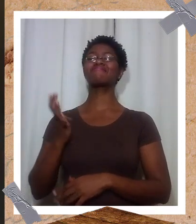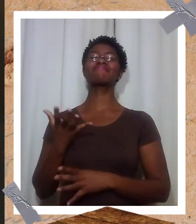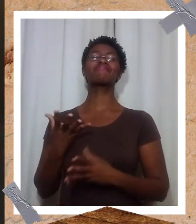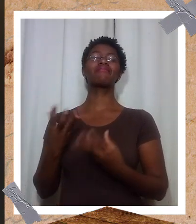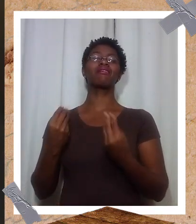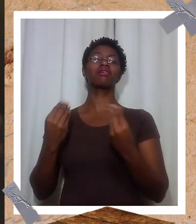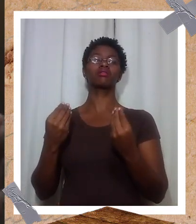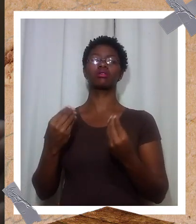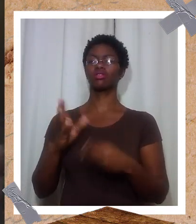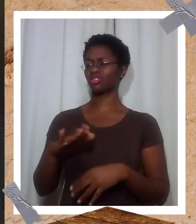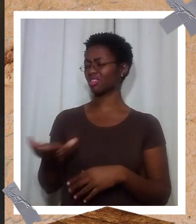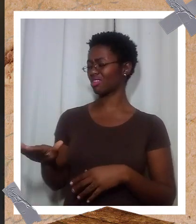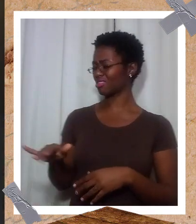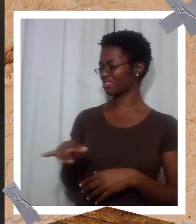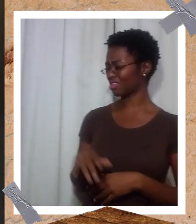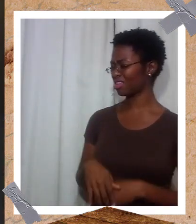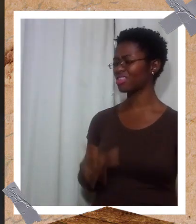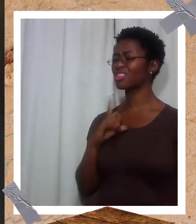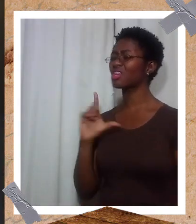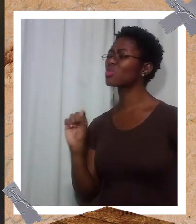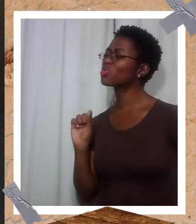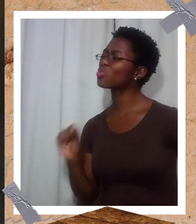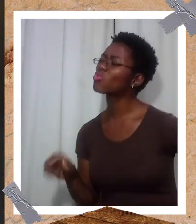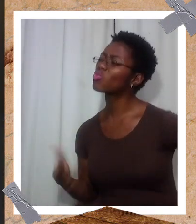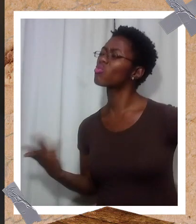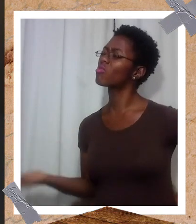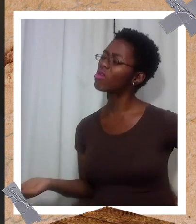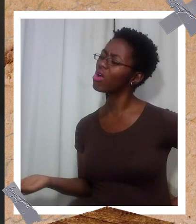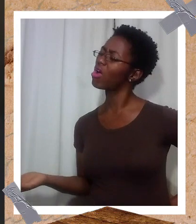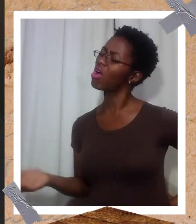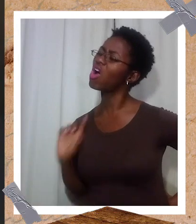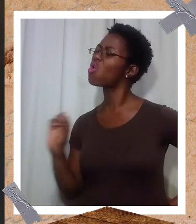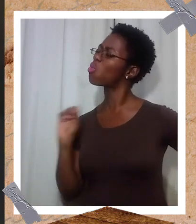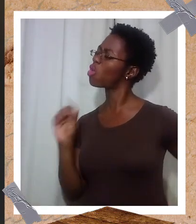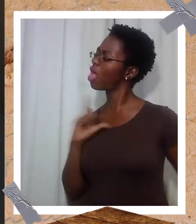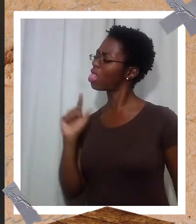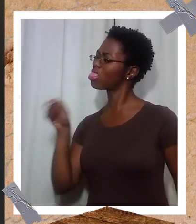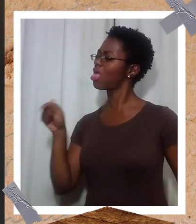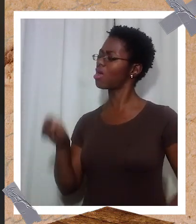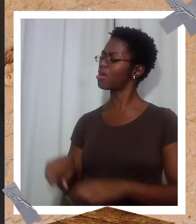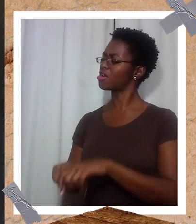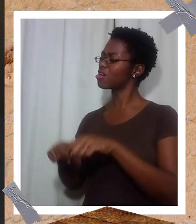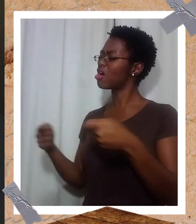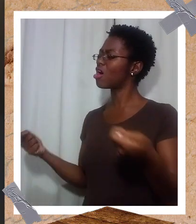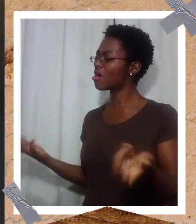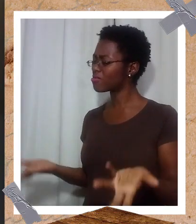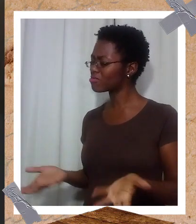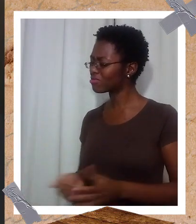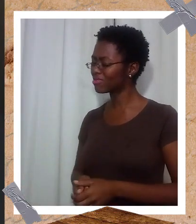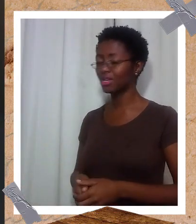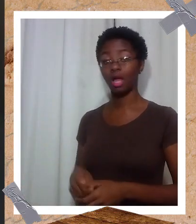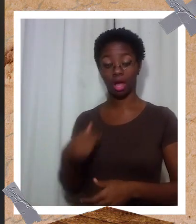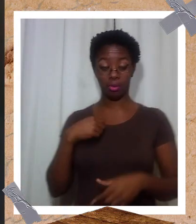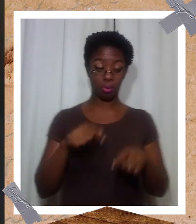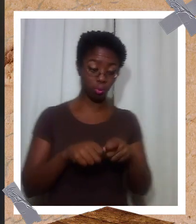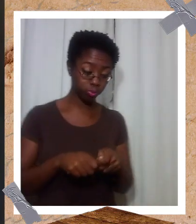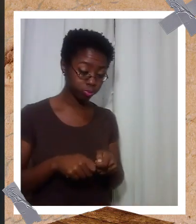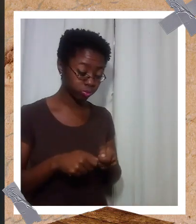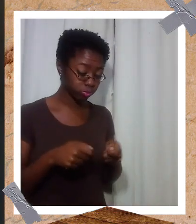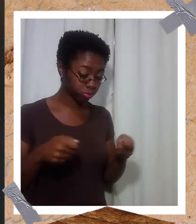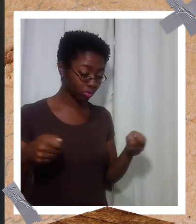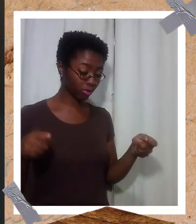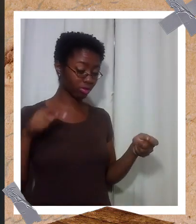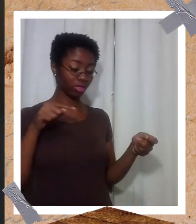E as crianças me perguntam, o que você tem aí dentro? Qual o tesouro que você tem aí dentro? E quando eu abro e falo